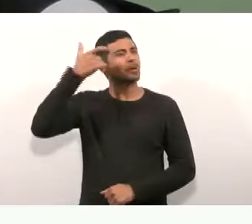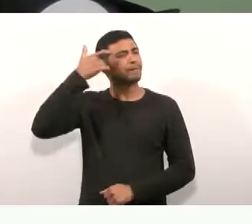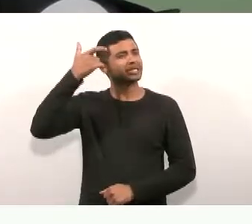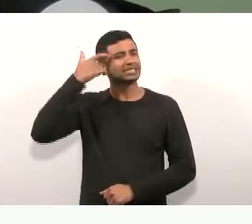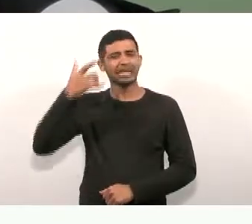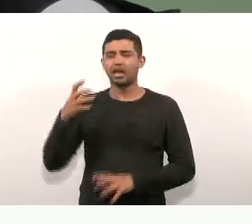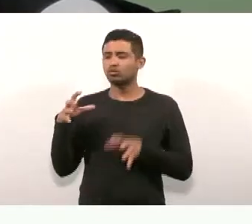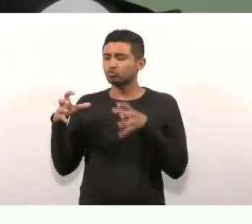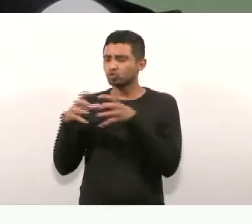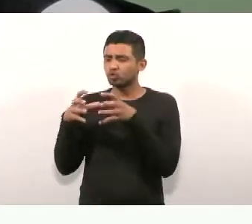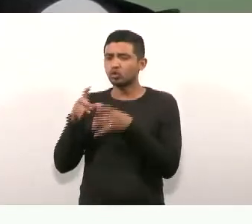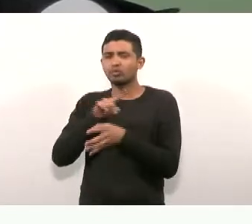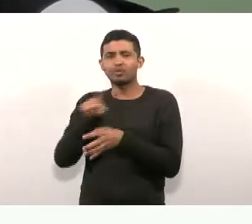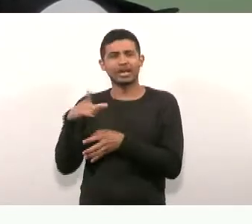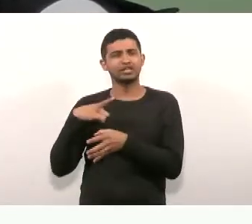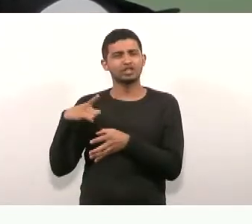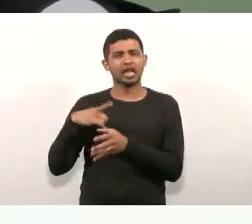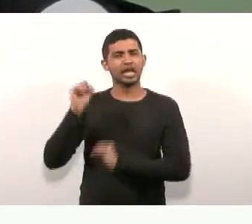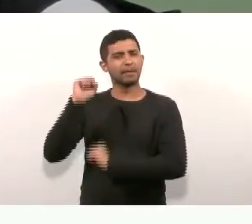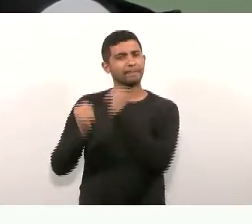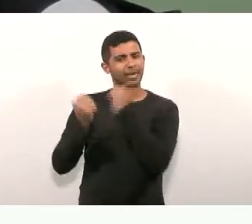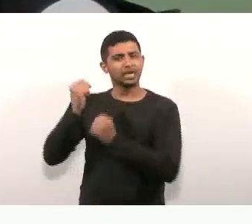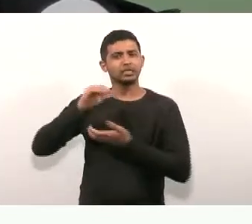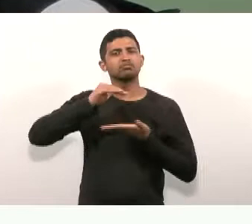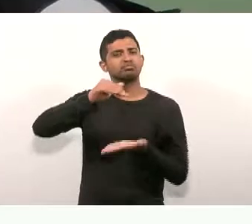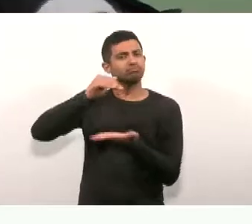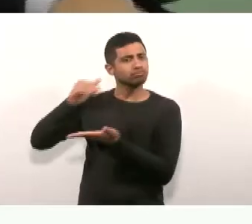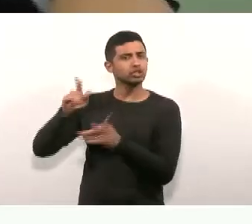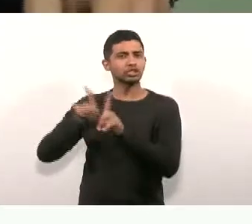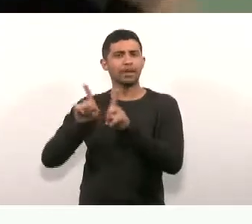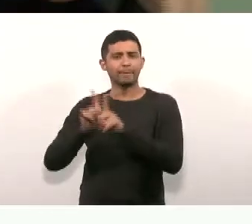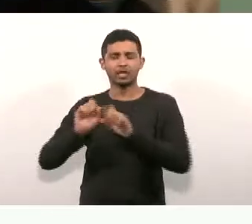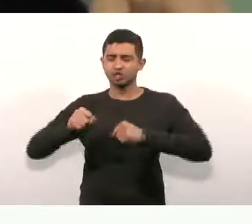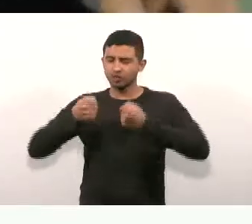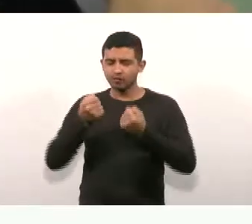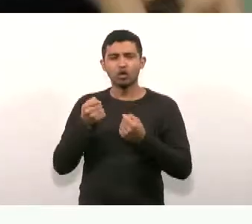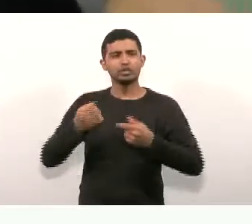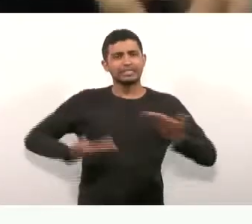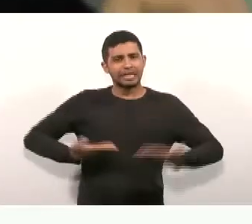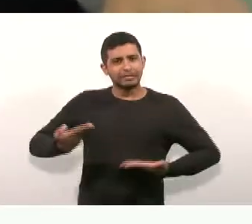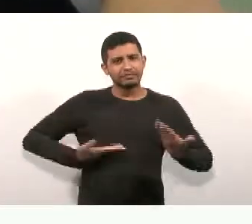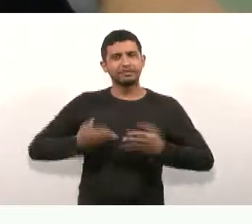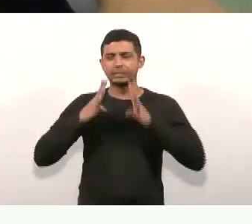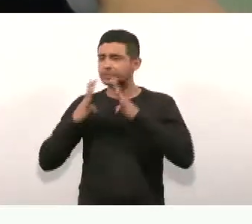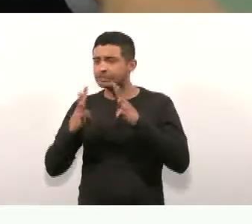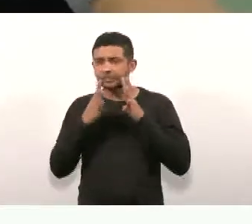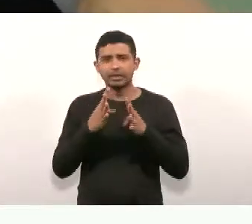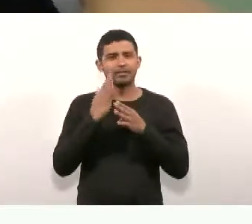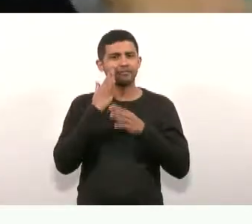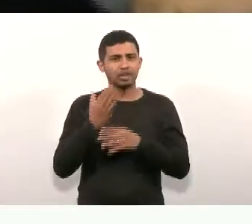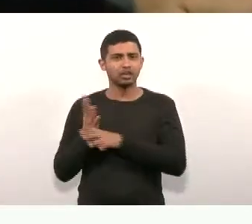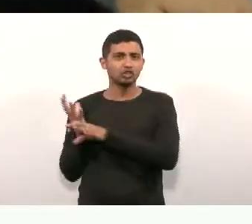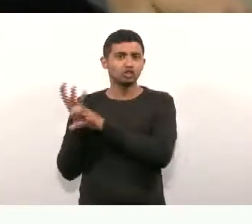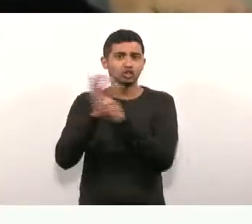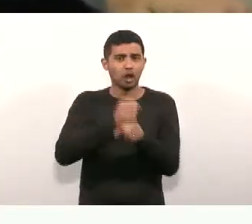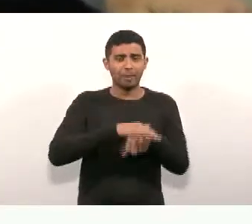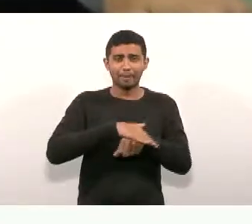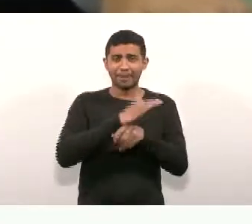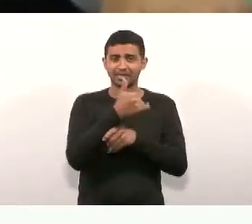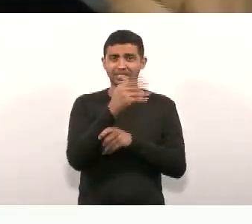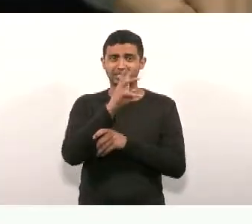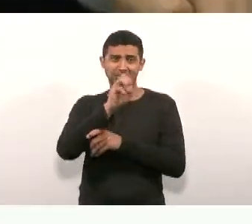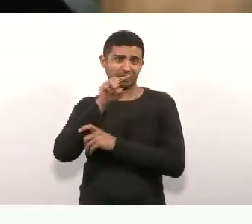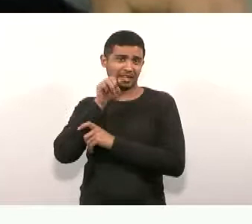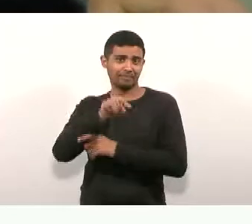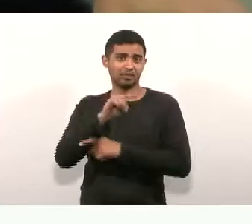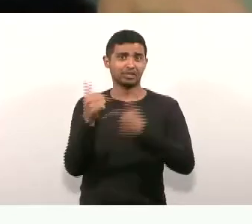produtiva, fornecedores, prestadores de serviço, enfim, são mais de 150 mil empregos, né, girando em torno dessa cadeia.